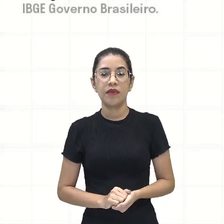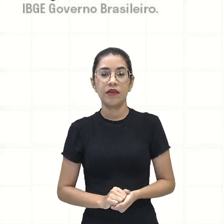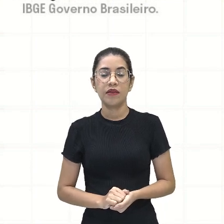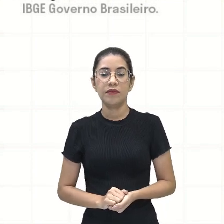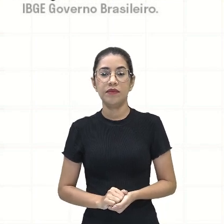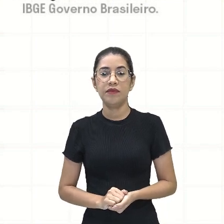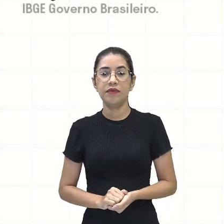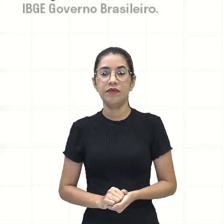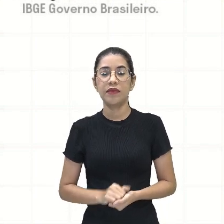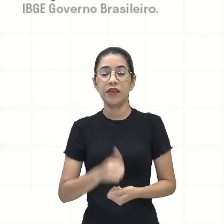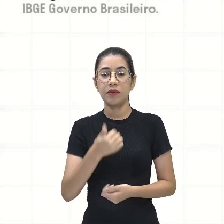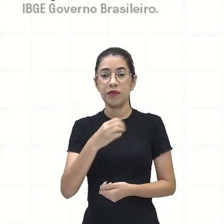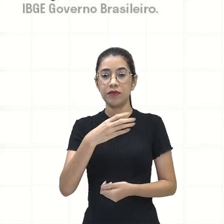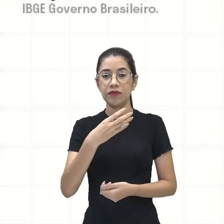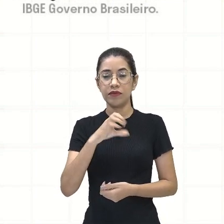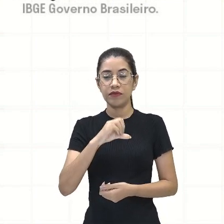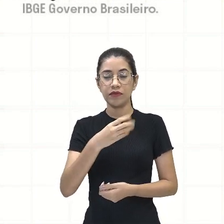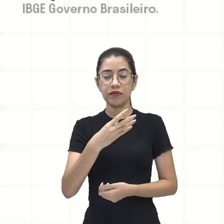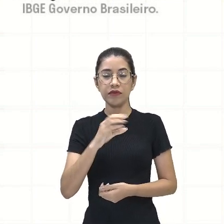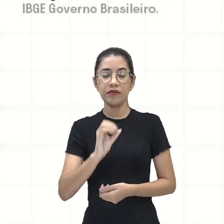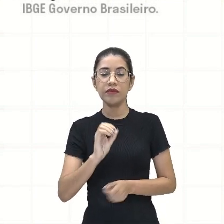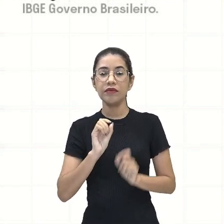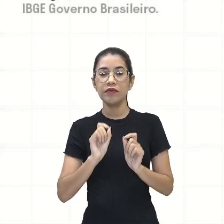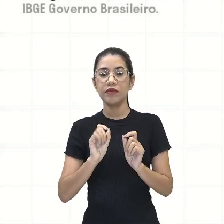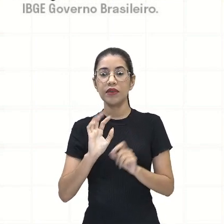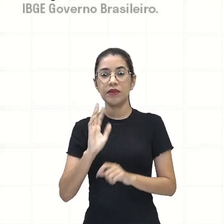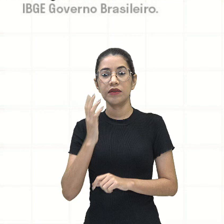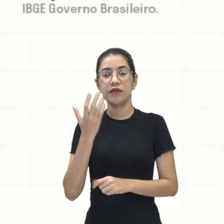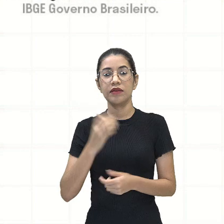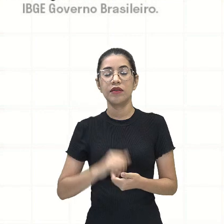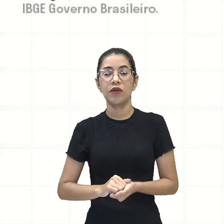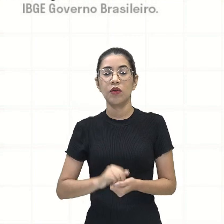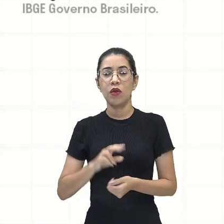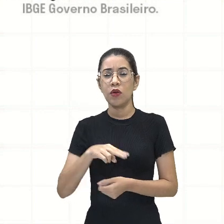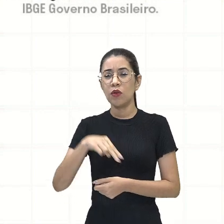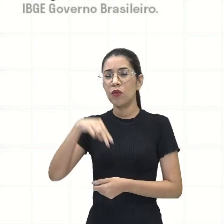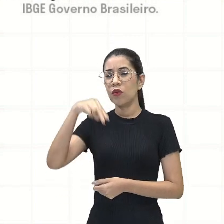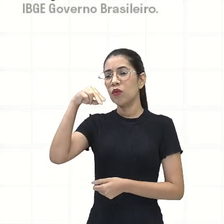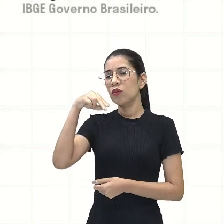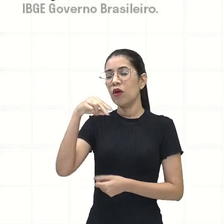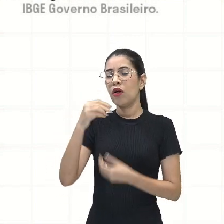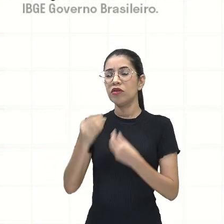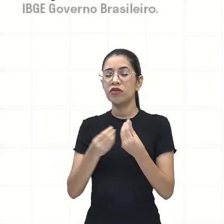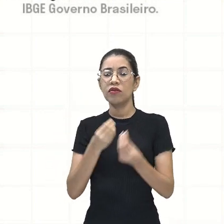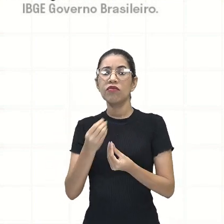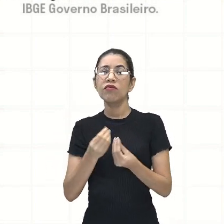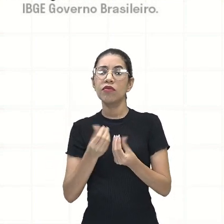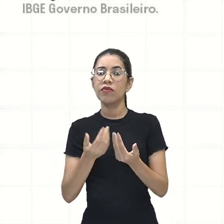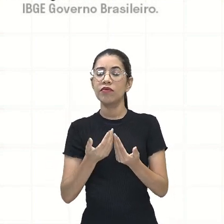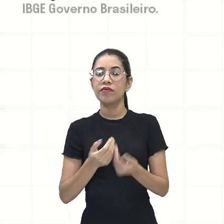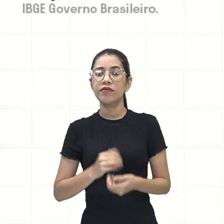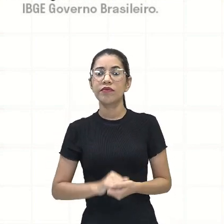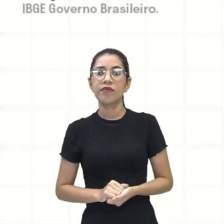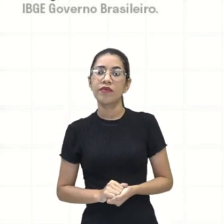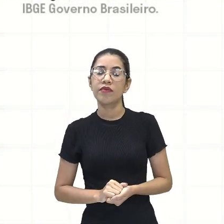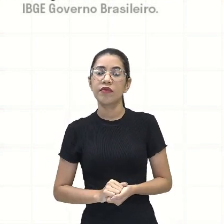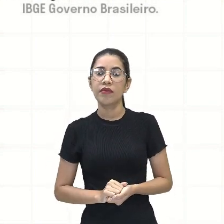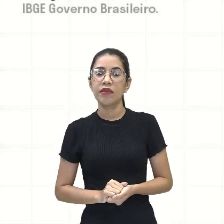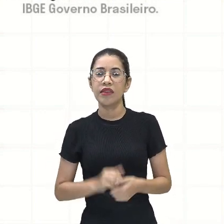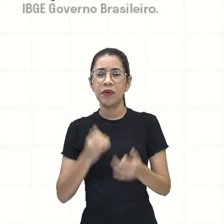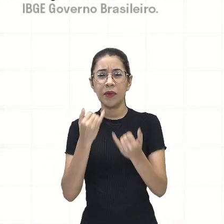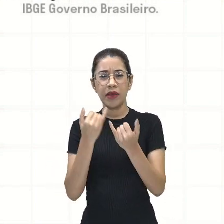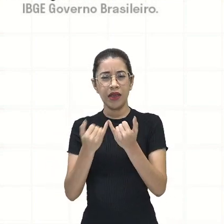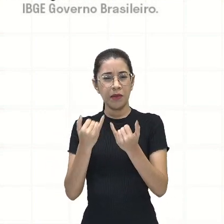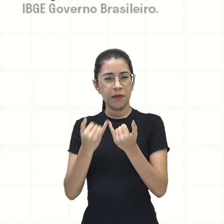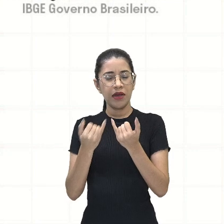Em 1940, olha, observem a região norte. Esse mapa, ele vai se